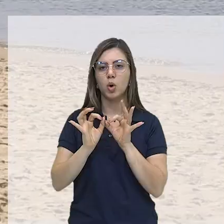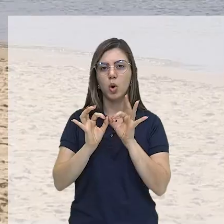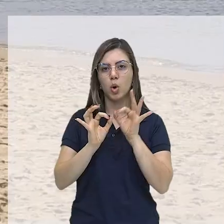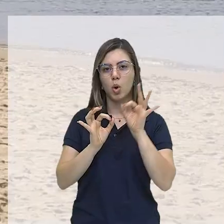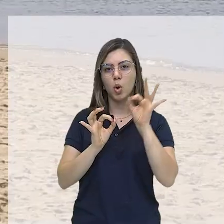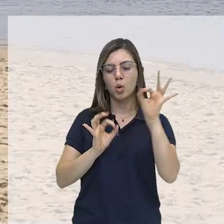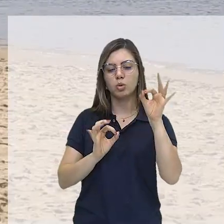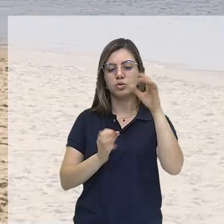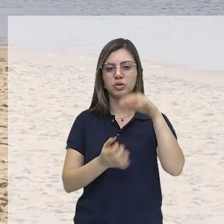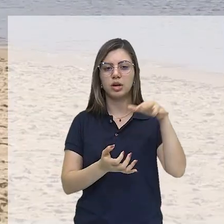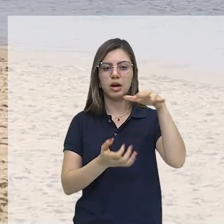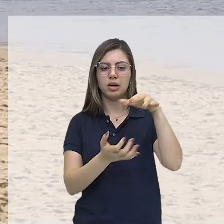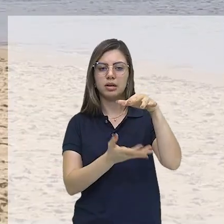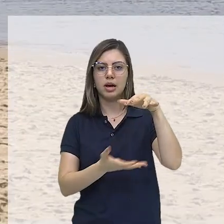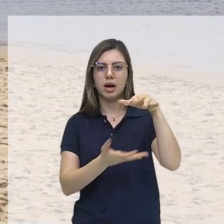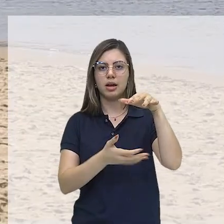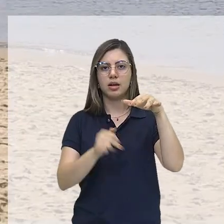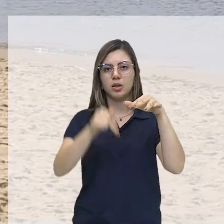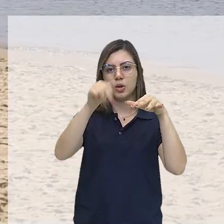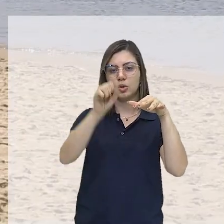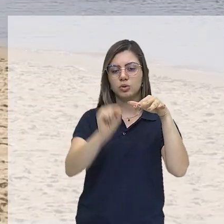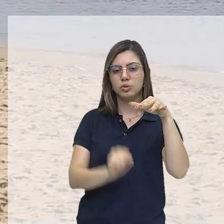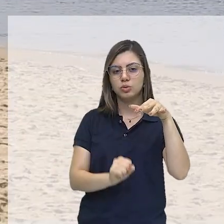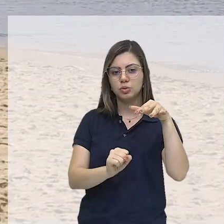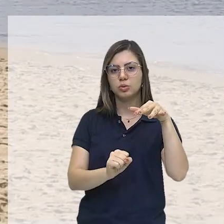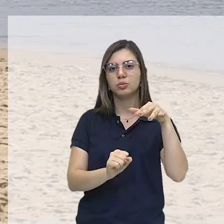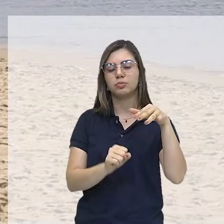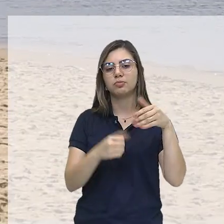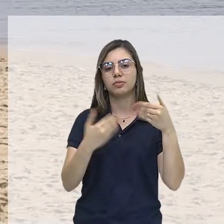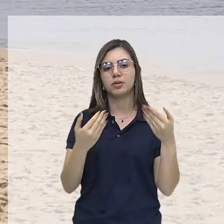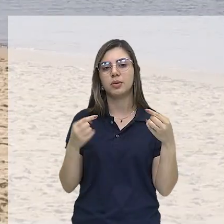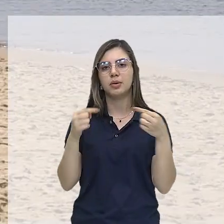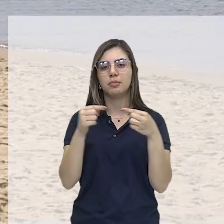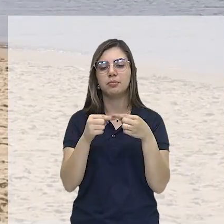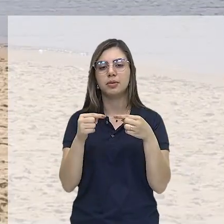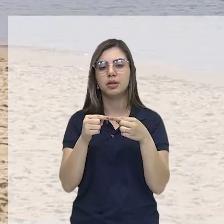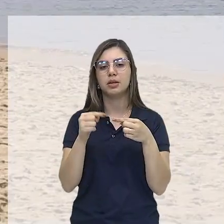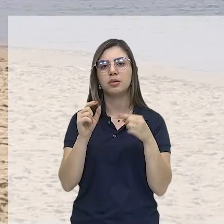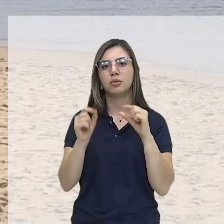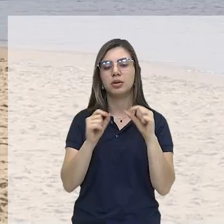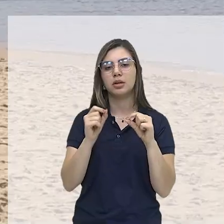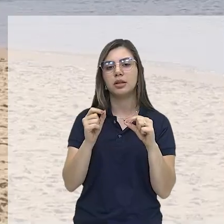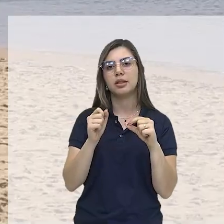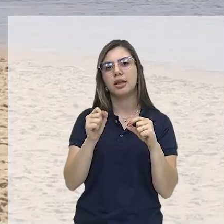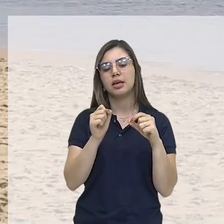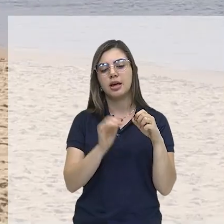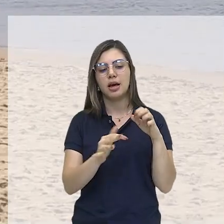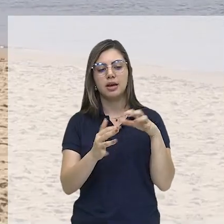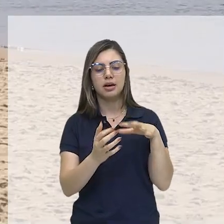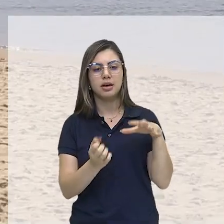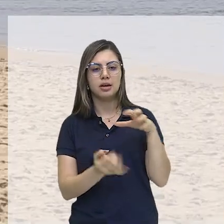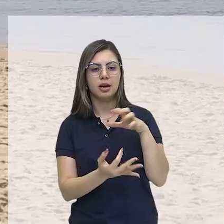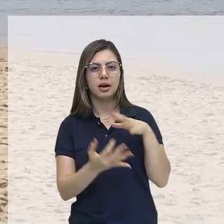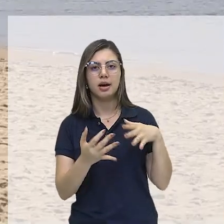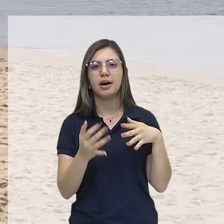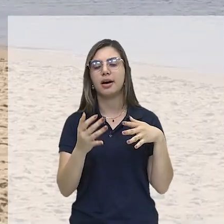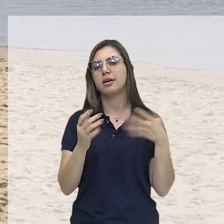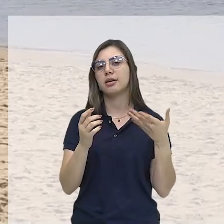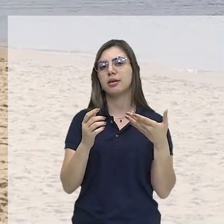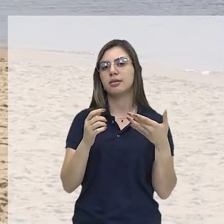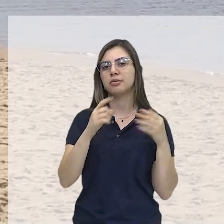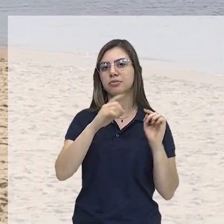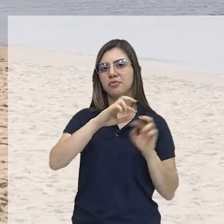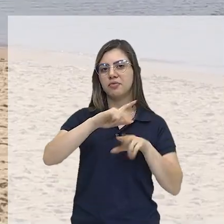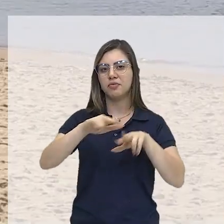da linha do Equador, em direção aos polos, encontramos as zonas térmicas temperadas,